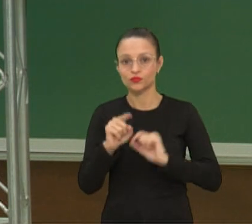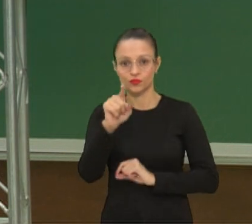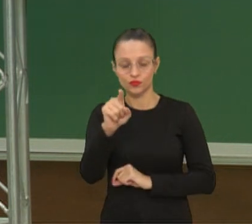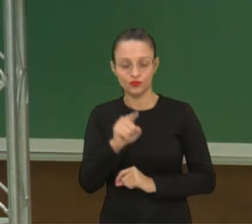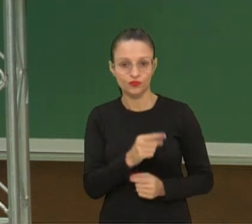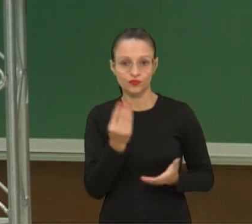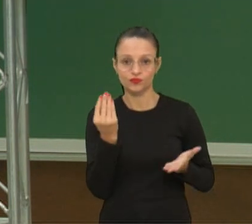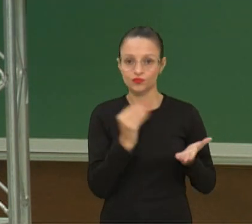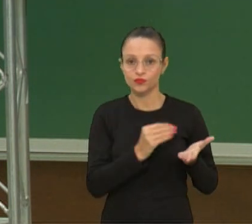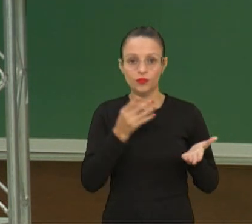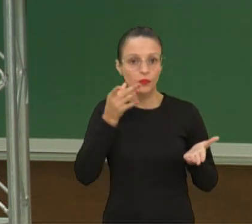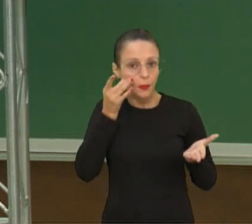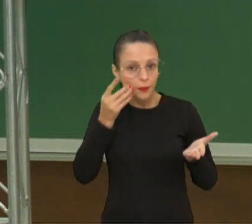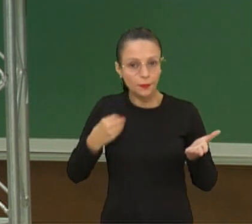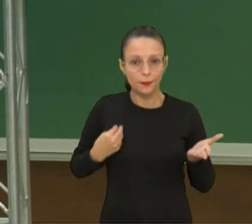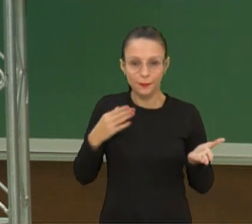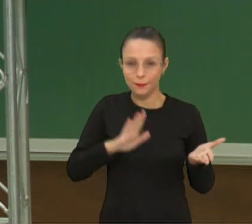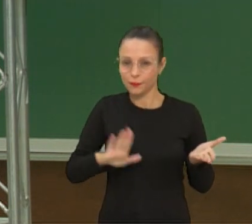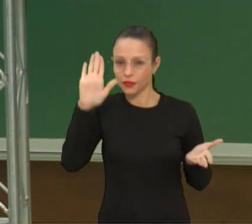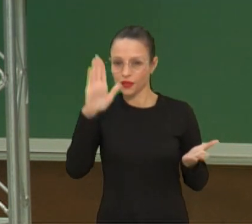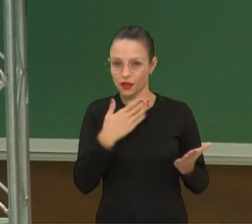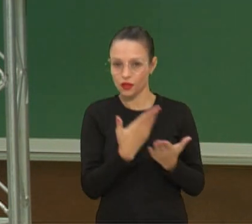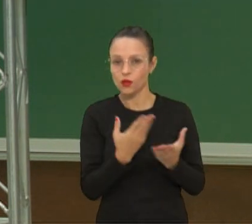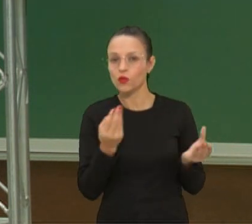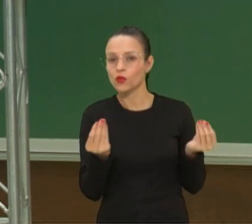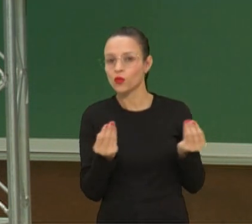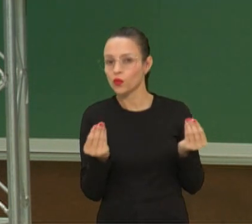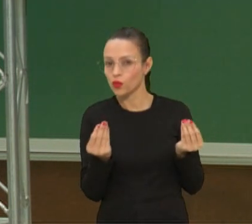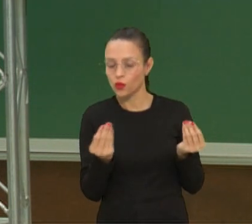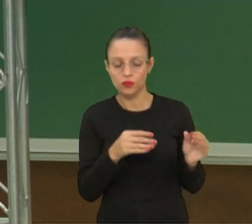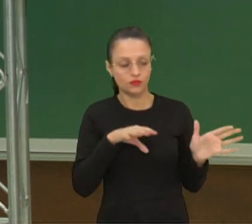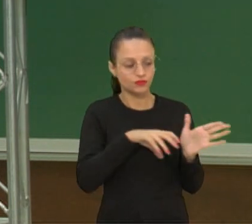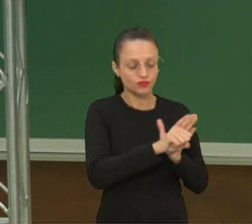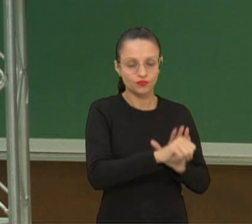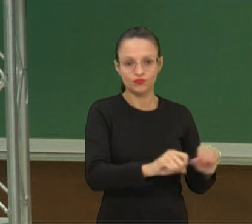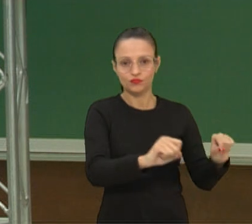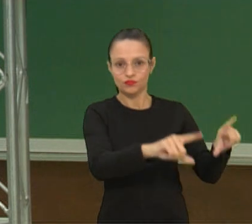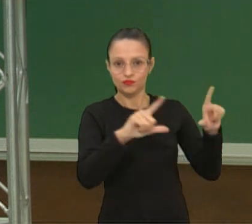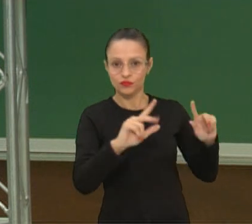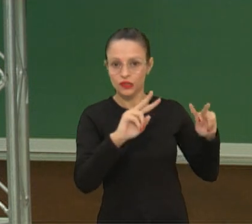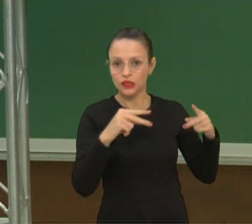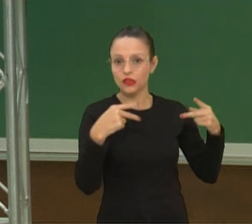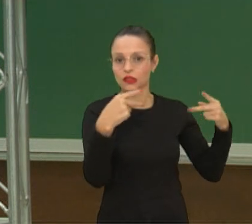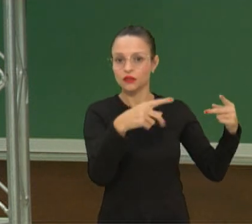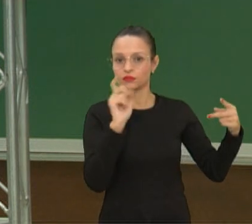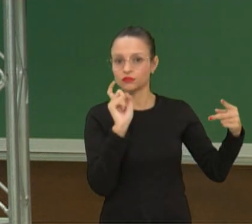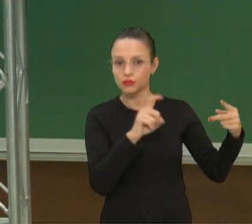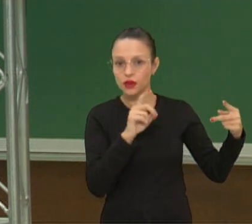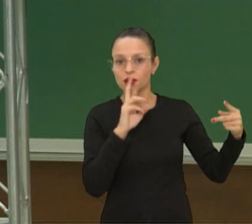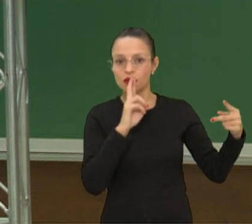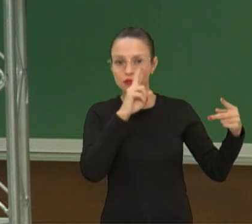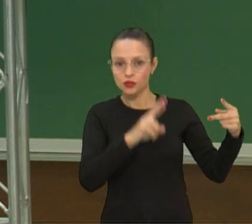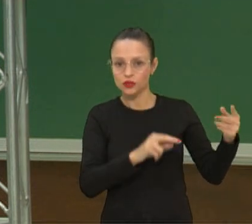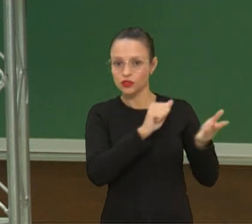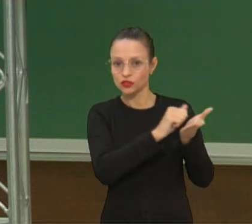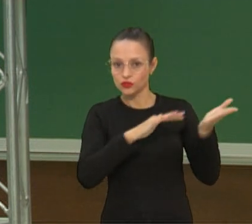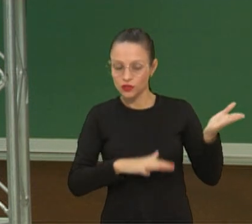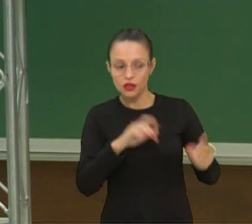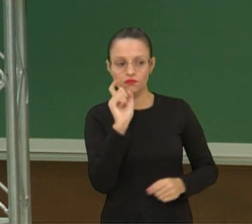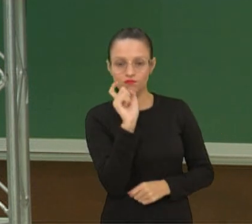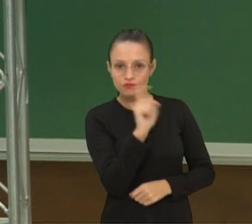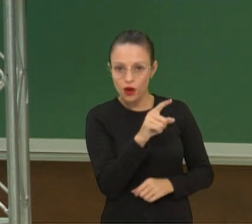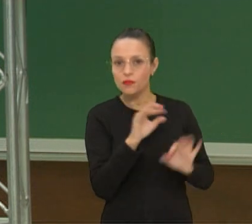a sua presença na aula de hoje, você deve abrir o link lá do Google Classroom ou do aplicativo Aula Paraná, resolver a atividade obrigatória. Marcou